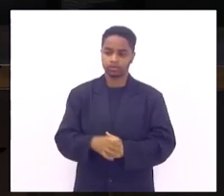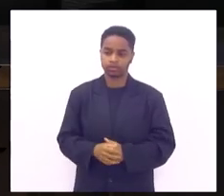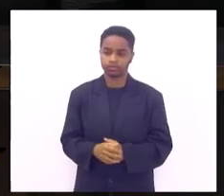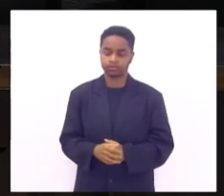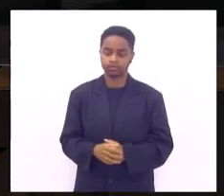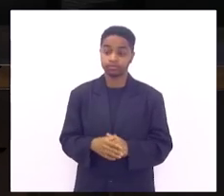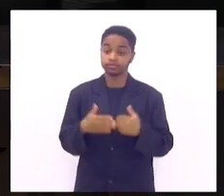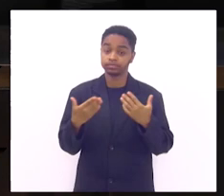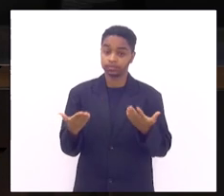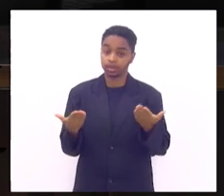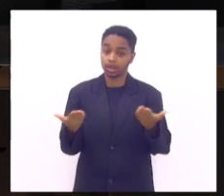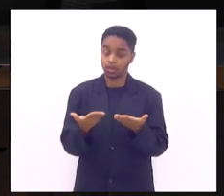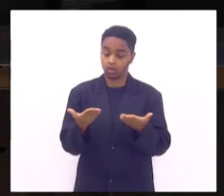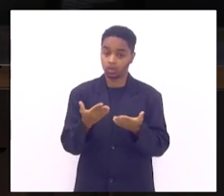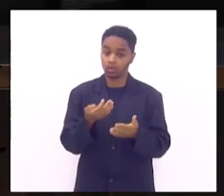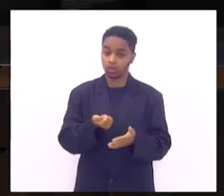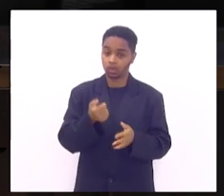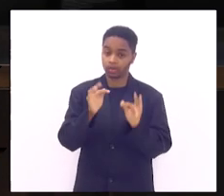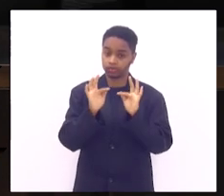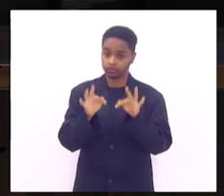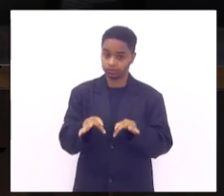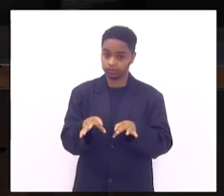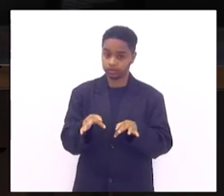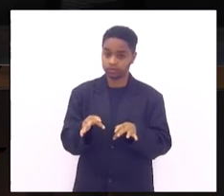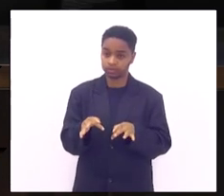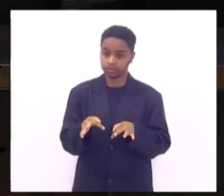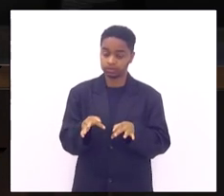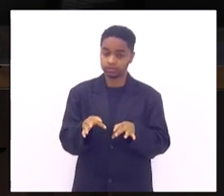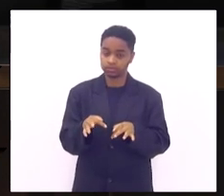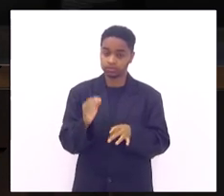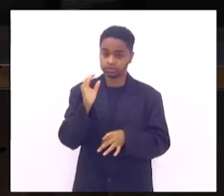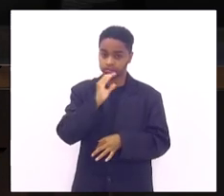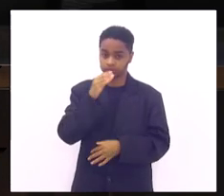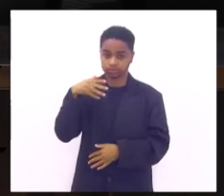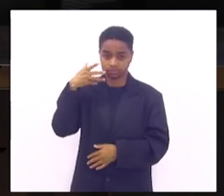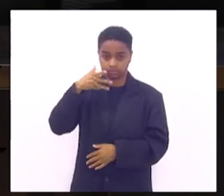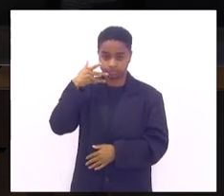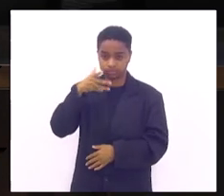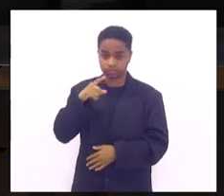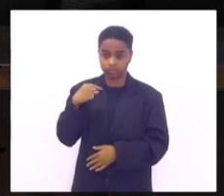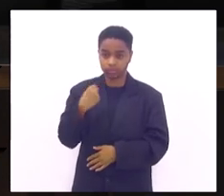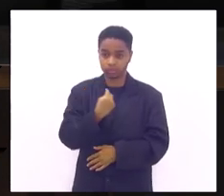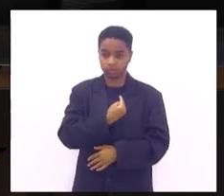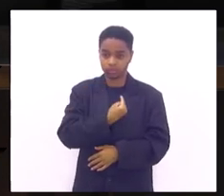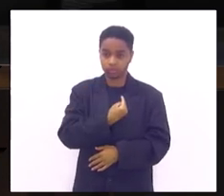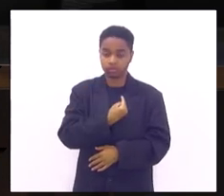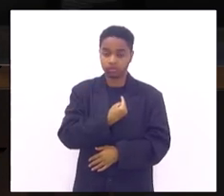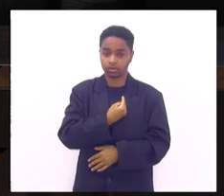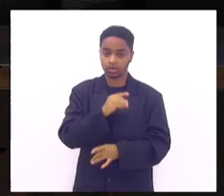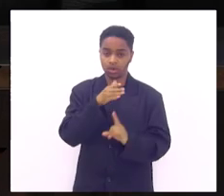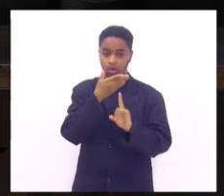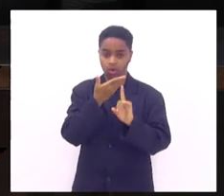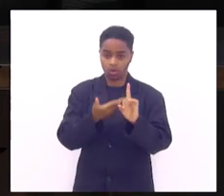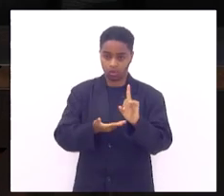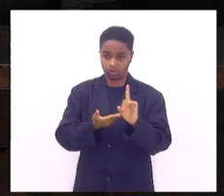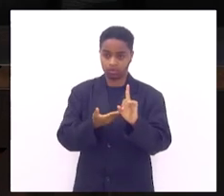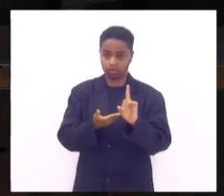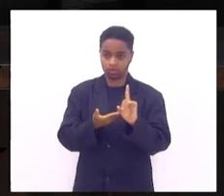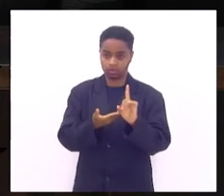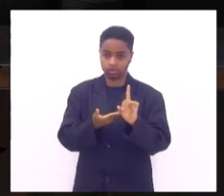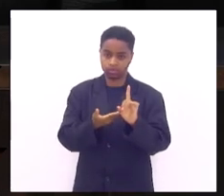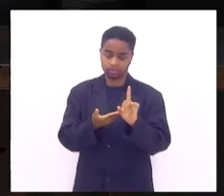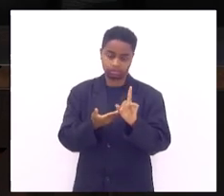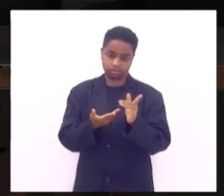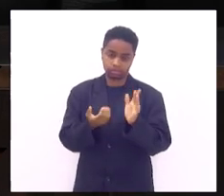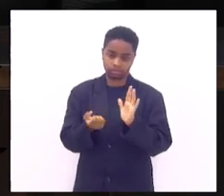Então, agora, chegando ao final, para as suas breves saudações, aí vamos fazer uma pequena homenagem